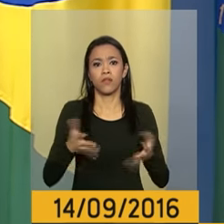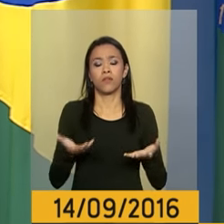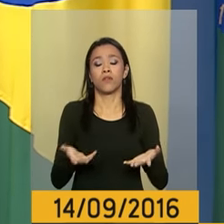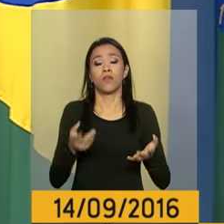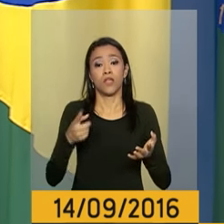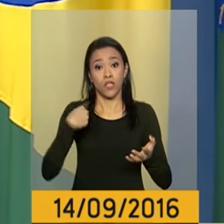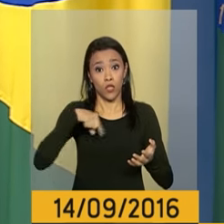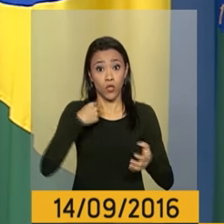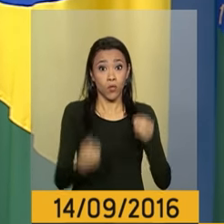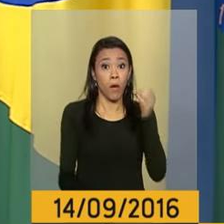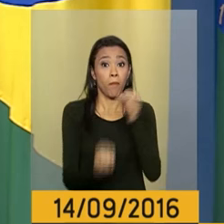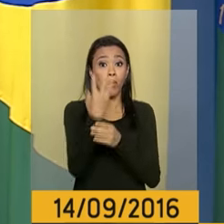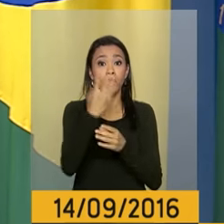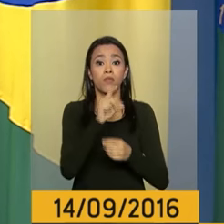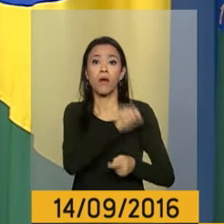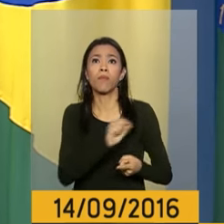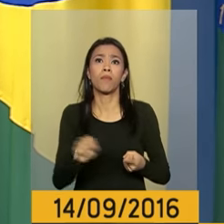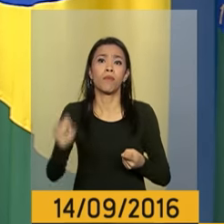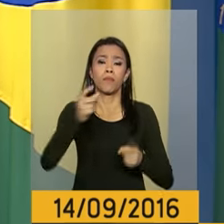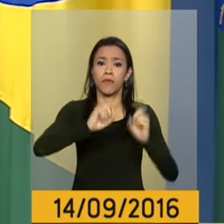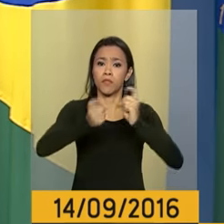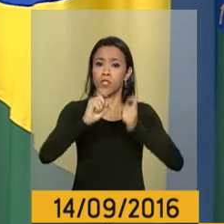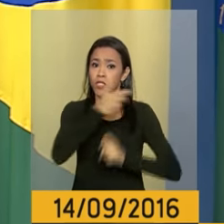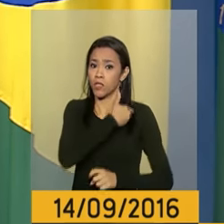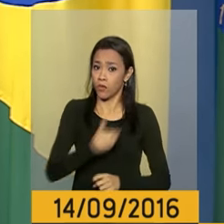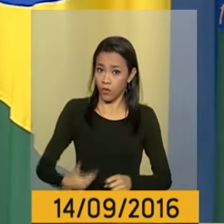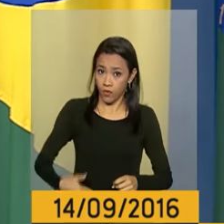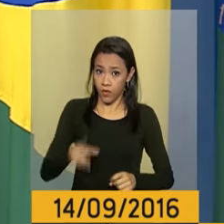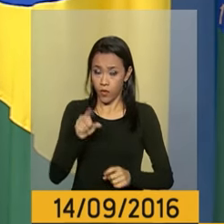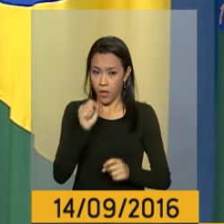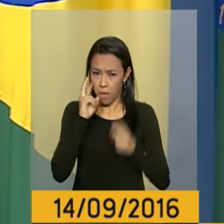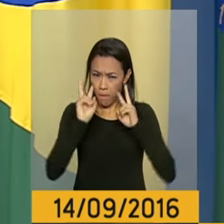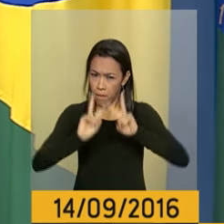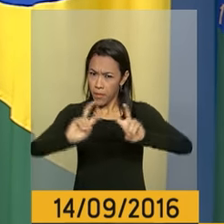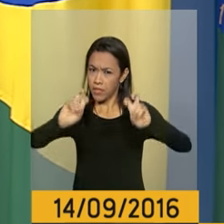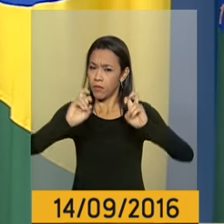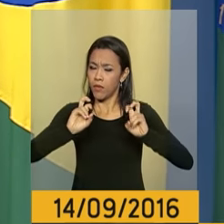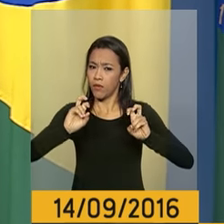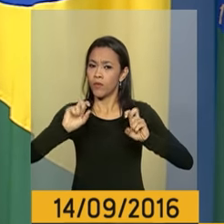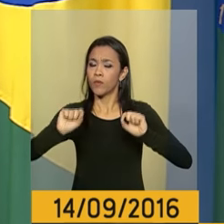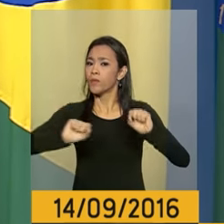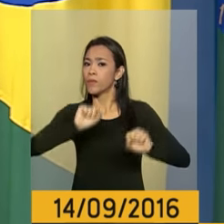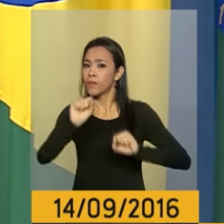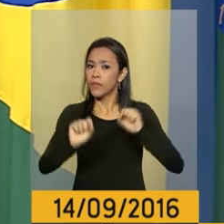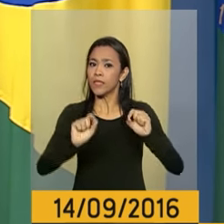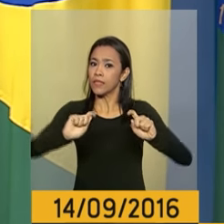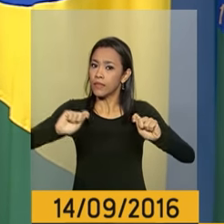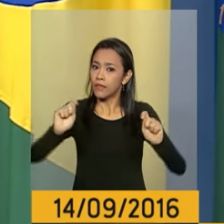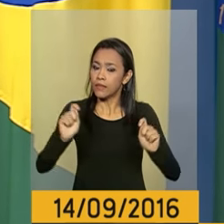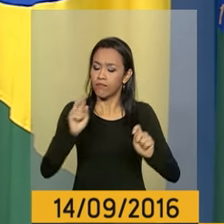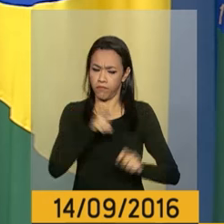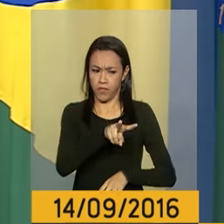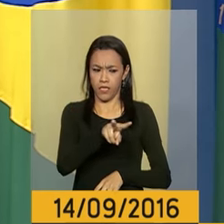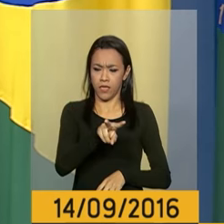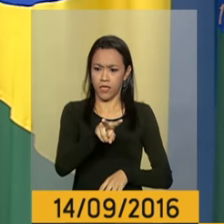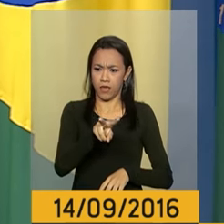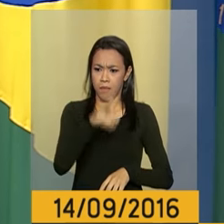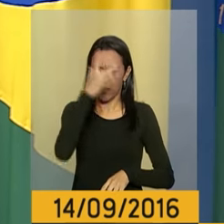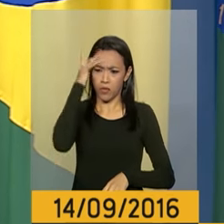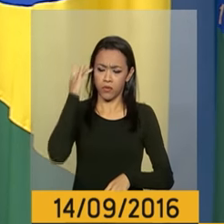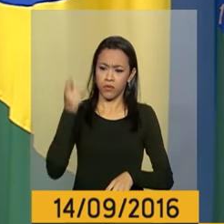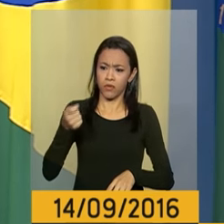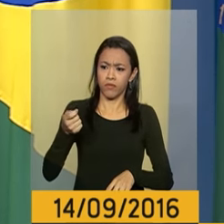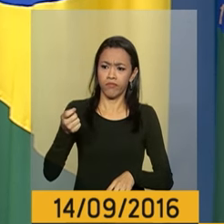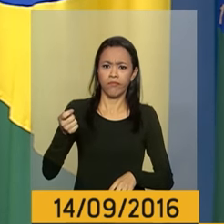implantando em todos os setores da administração. Verificou-se o quanto havia, possivelmente, de servidores, digamos,